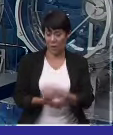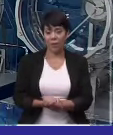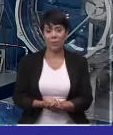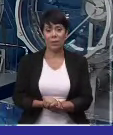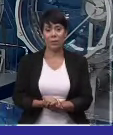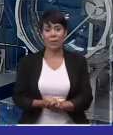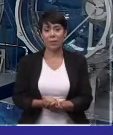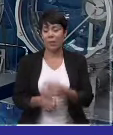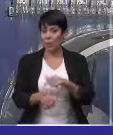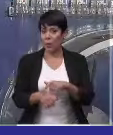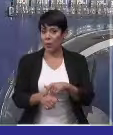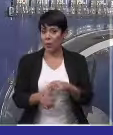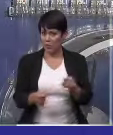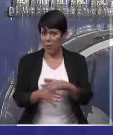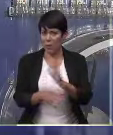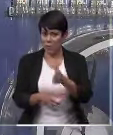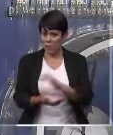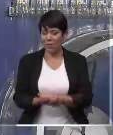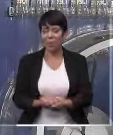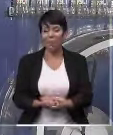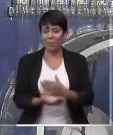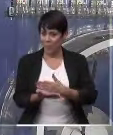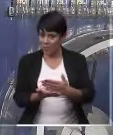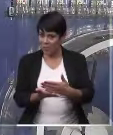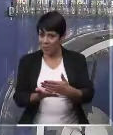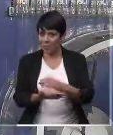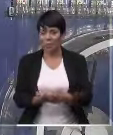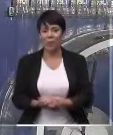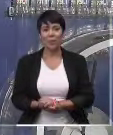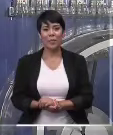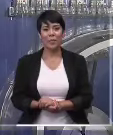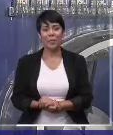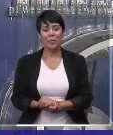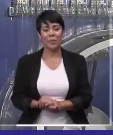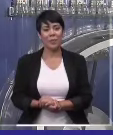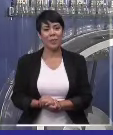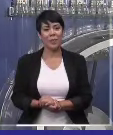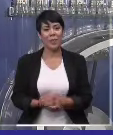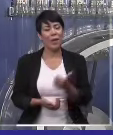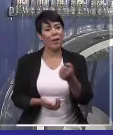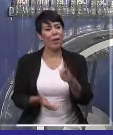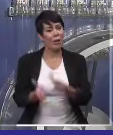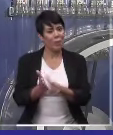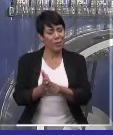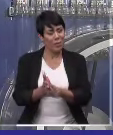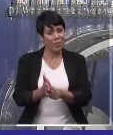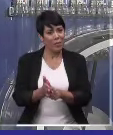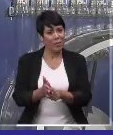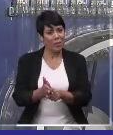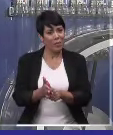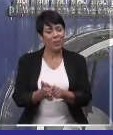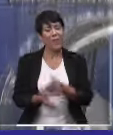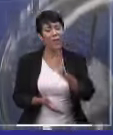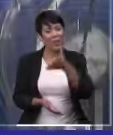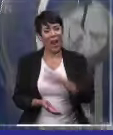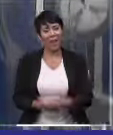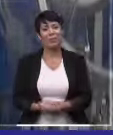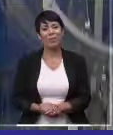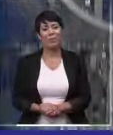R$ 3.493.945,28. Está na hora. Bolas posicionadas. Apostas em mãos, caneta, tudo certo,